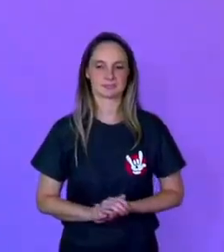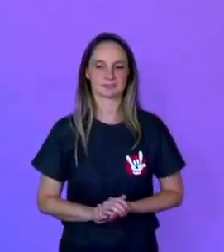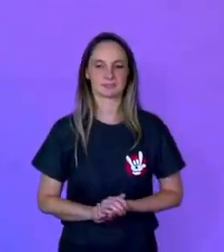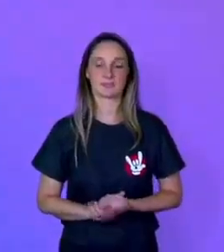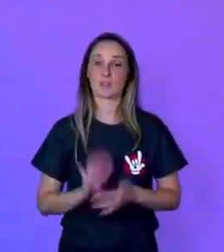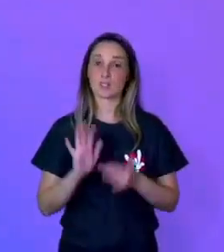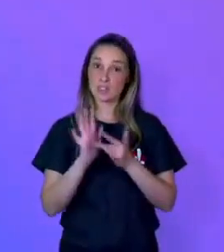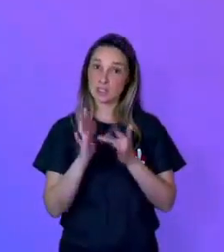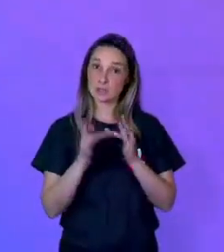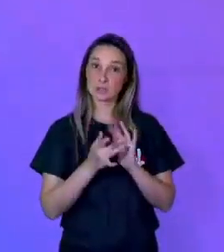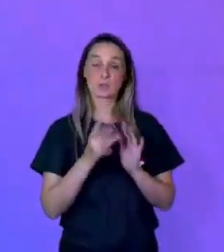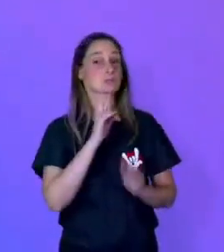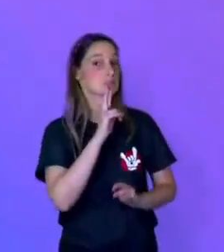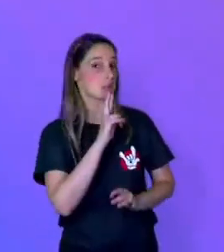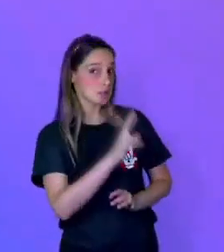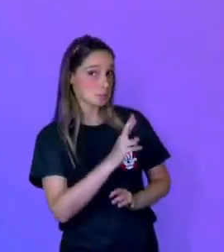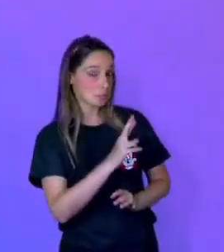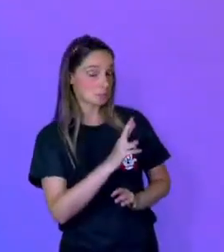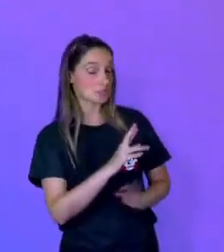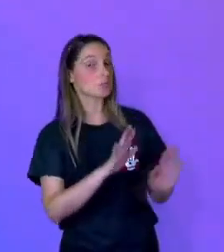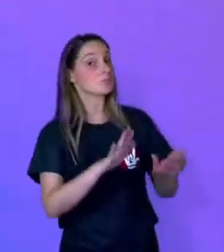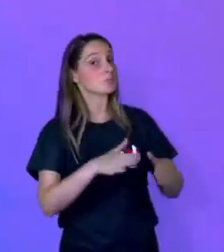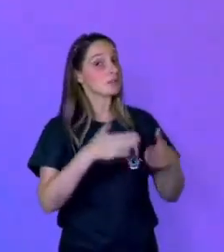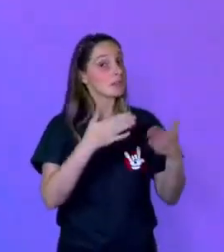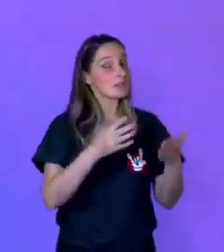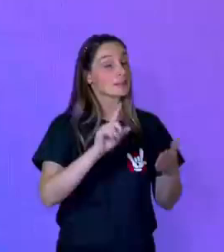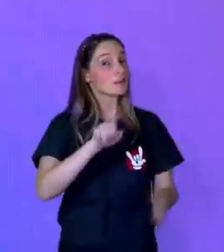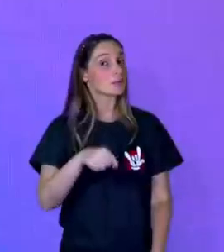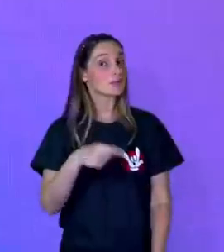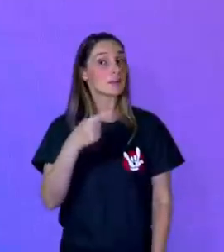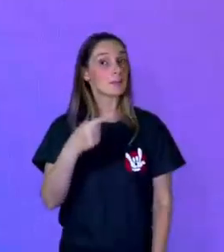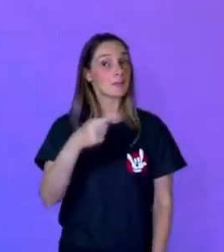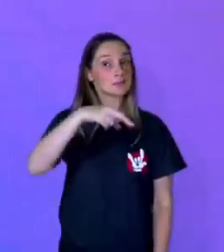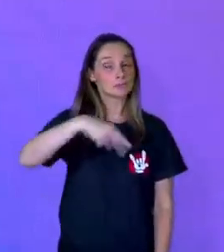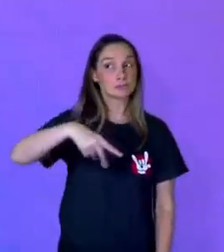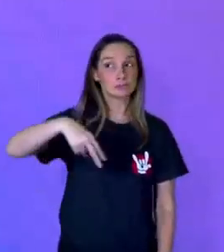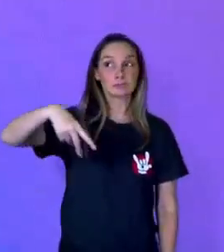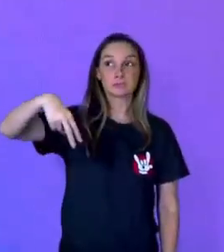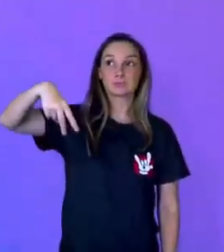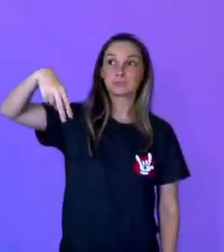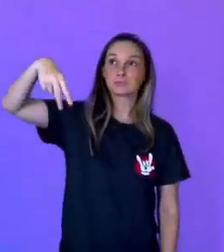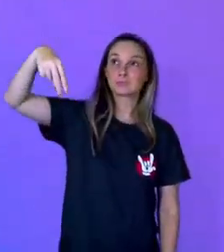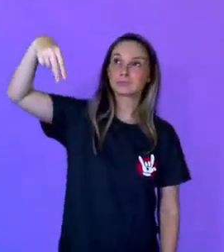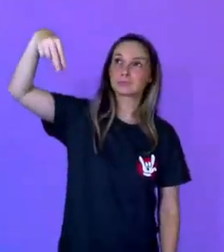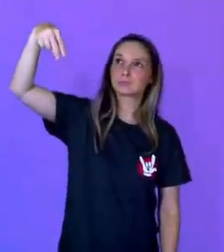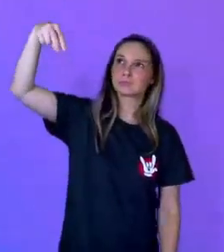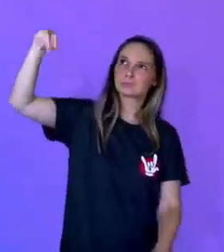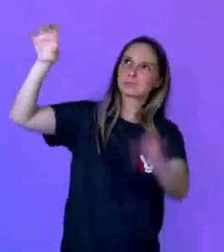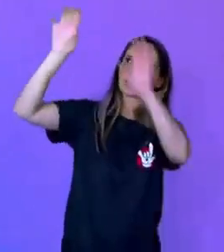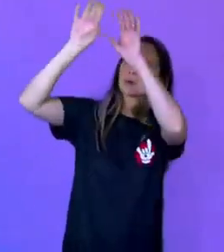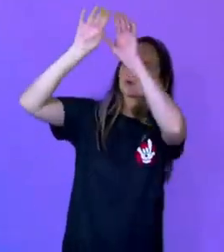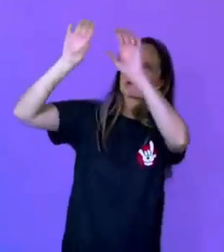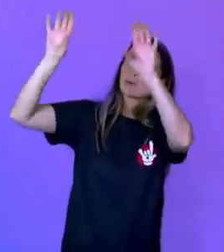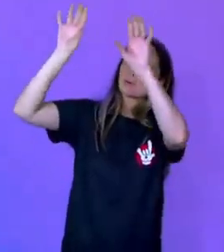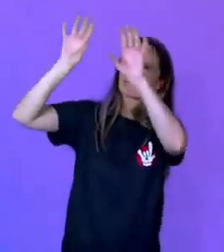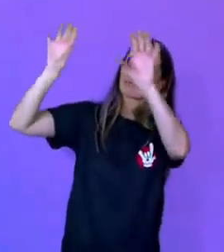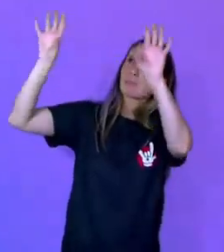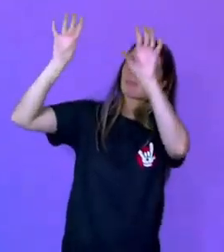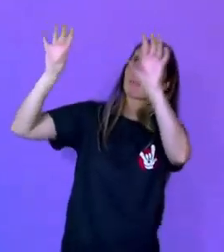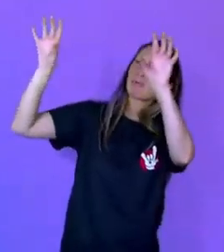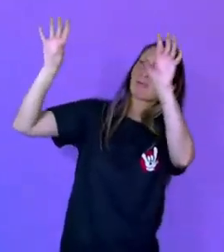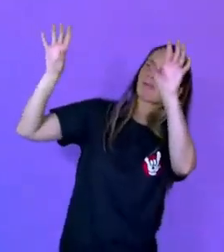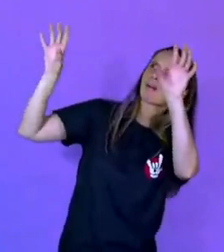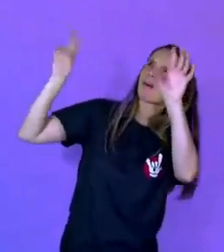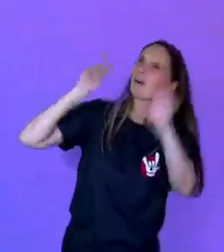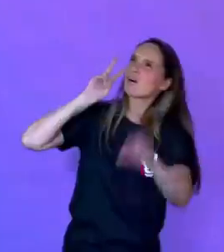Ditas essas palavras, foi Jesus elevado às alturas à vista deles, e uma nuvem o encobriu dos seus olhos. É assim que o texto fala